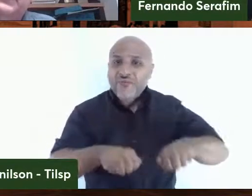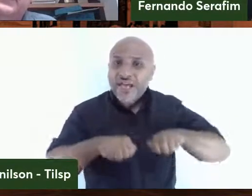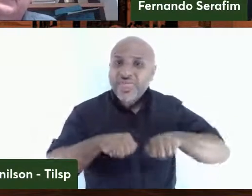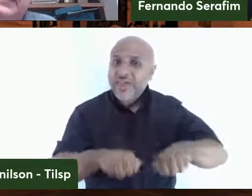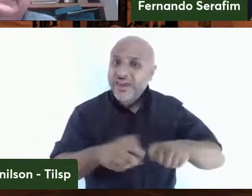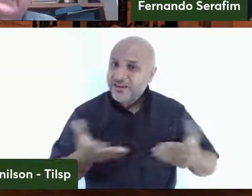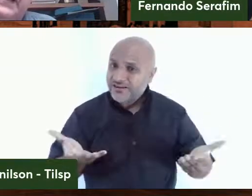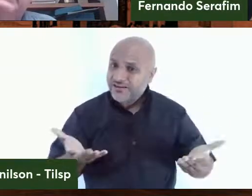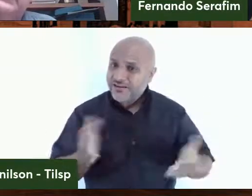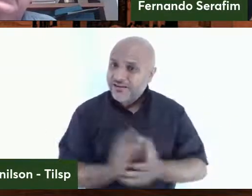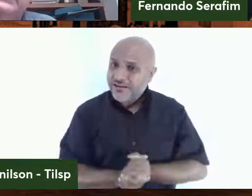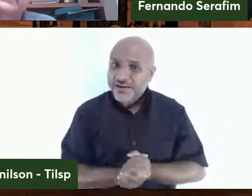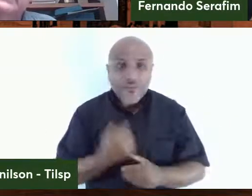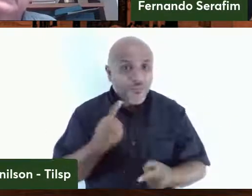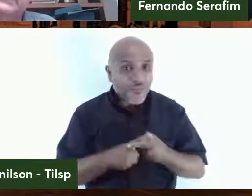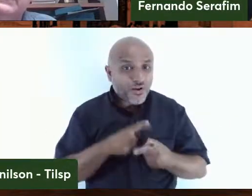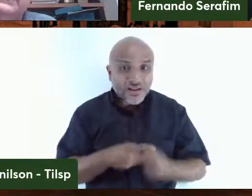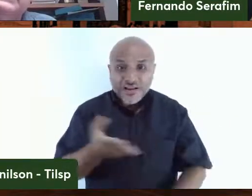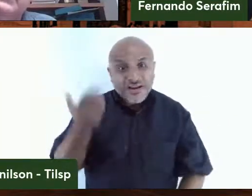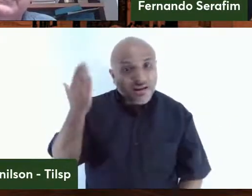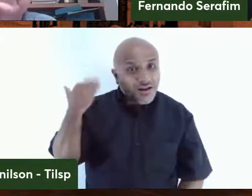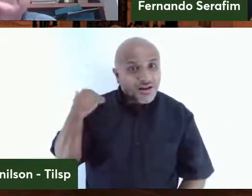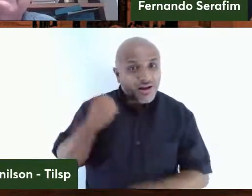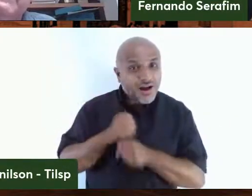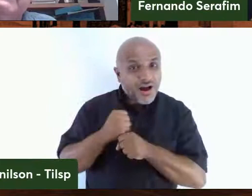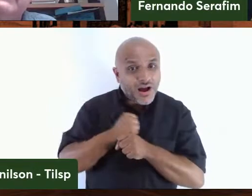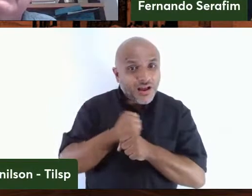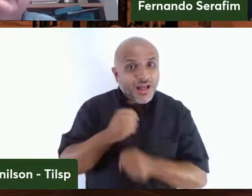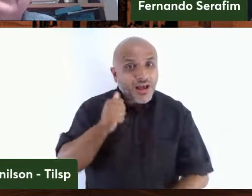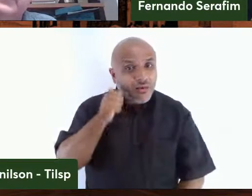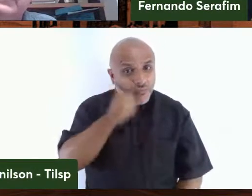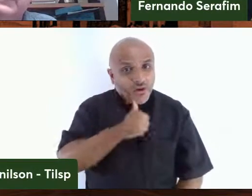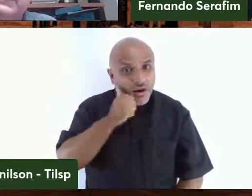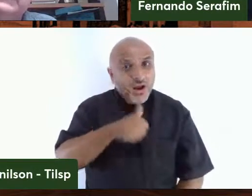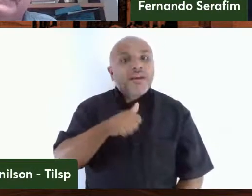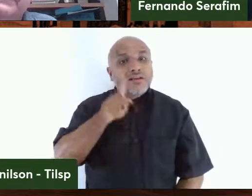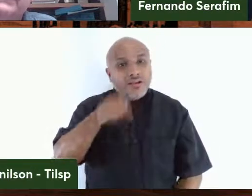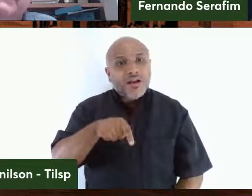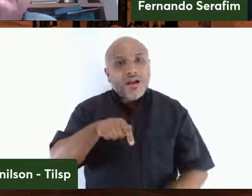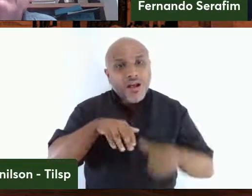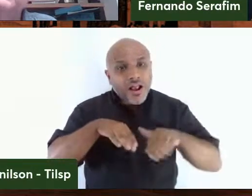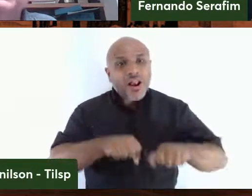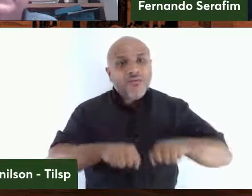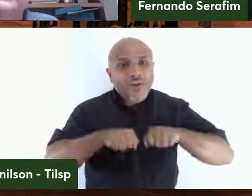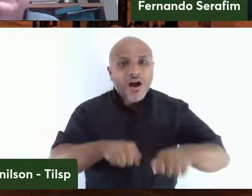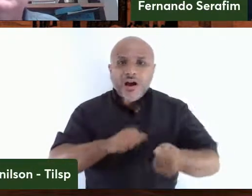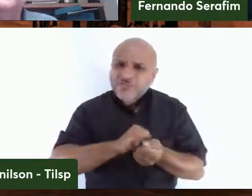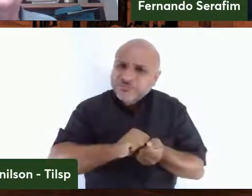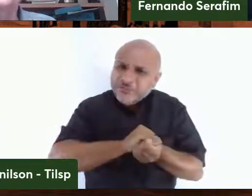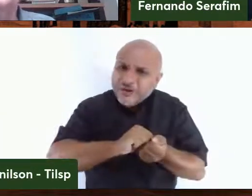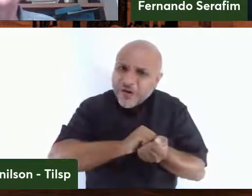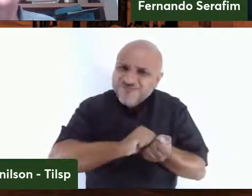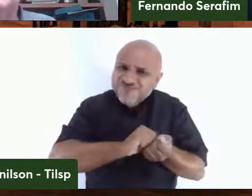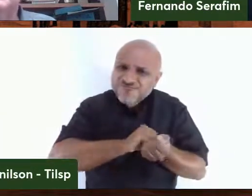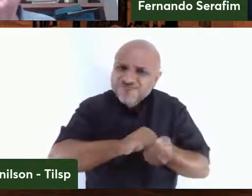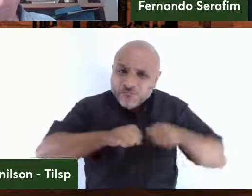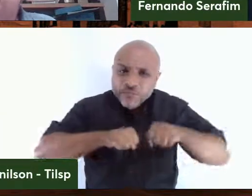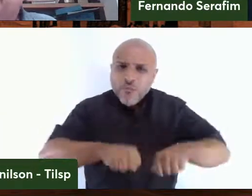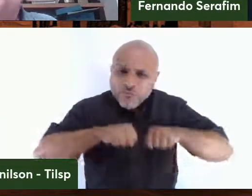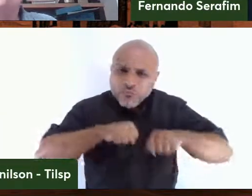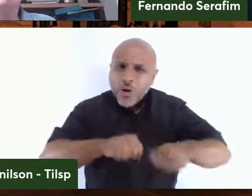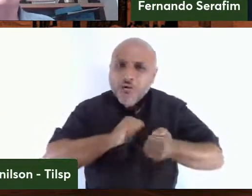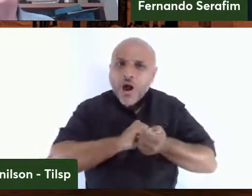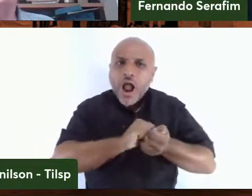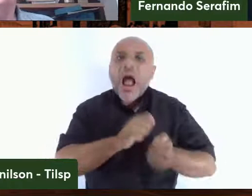Lavadeiras, porque naquela época as mulheres lavavam, as lavadeiras lavavam em tanques ainda. Uhum.